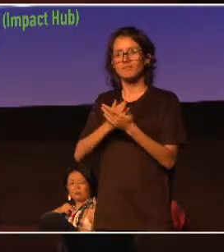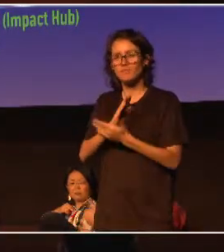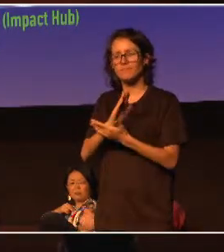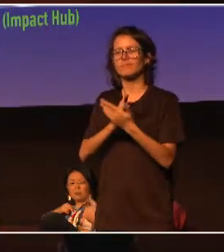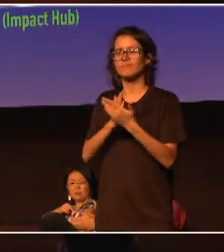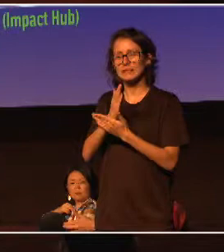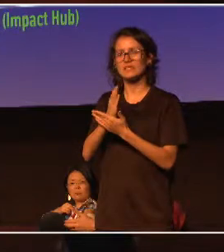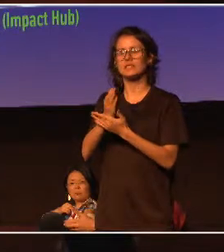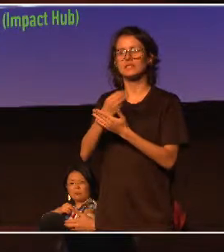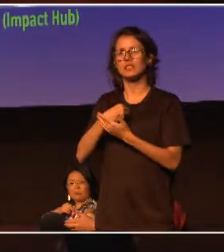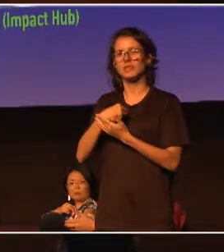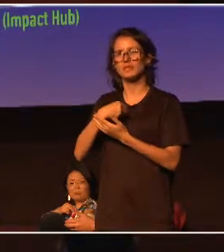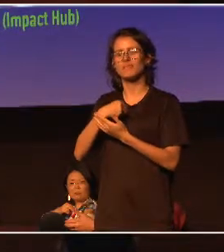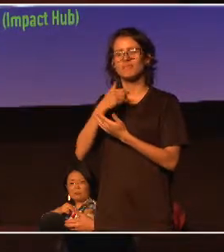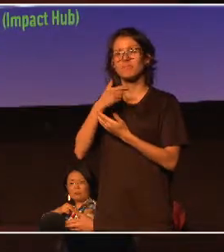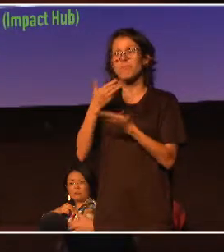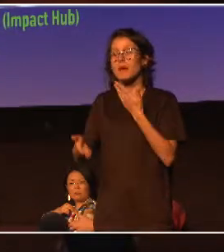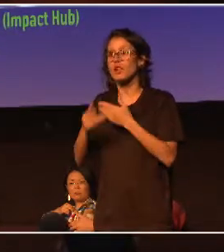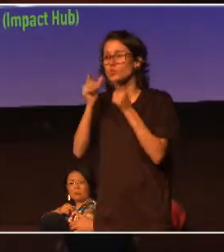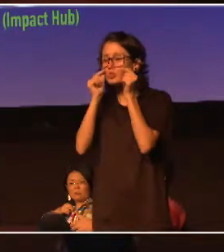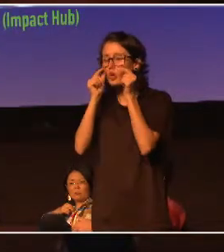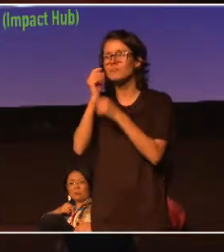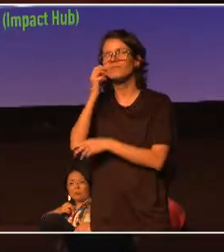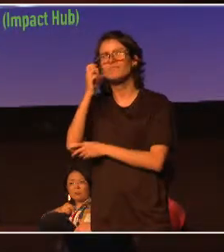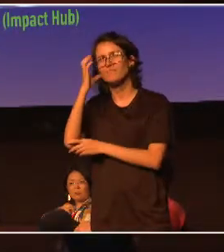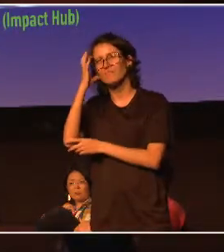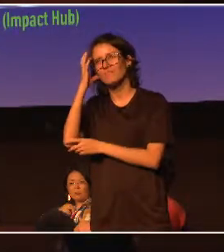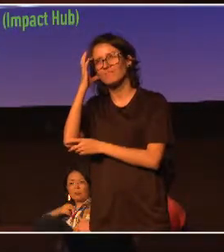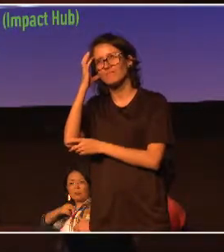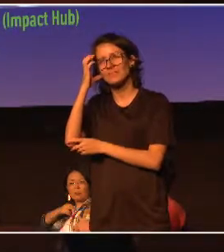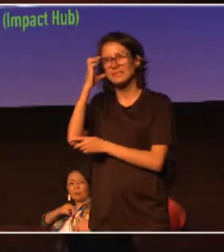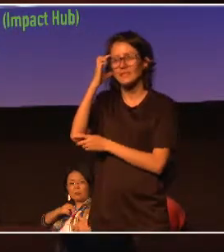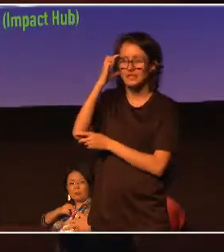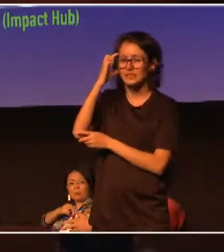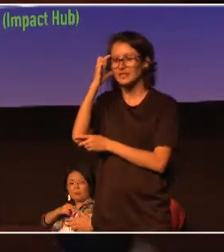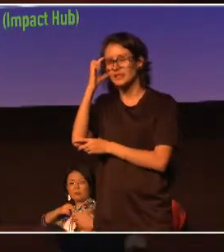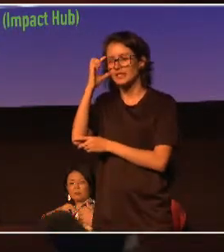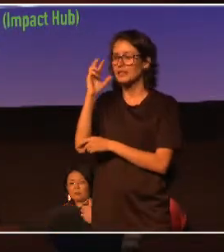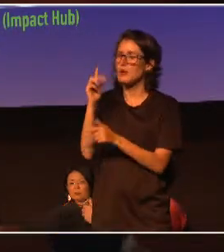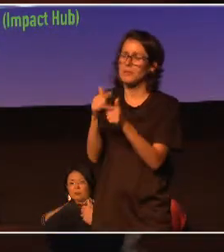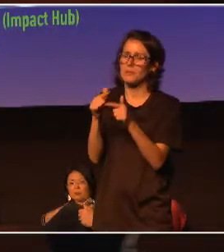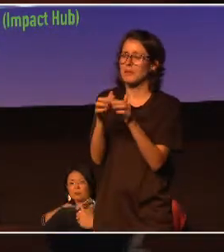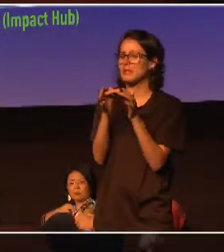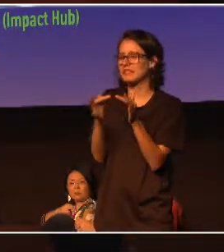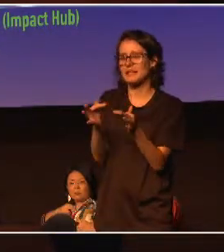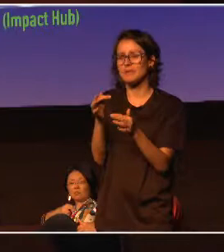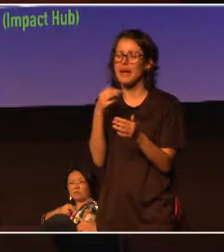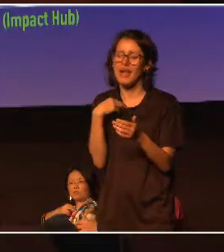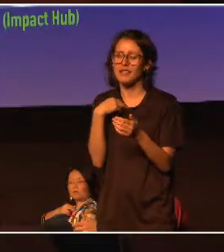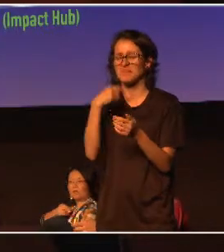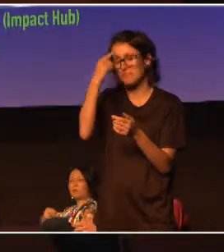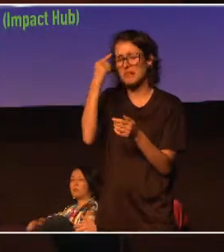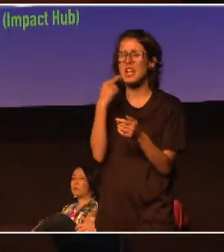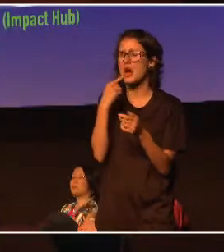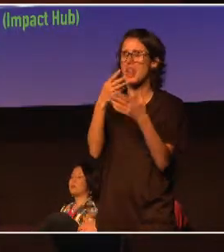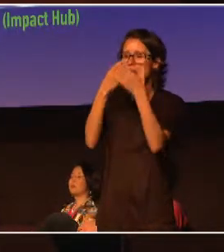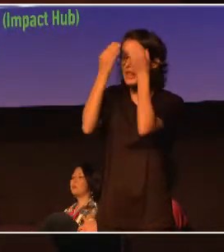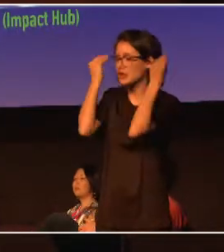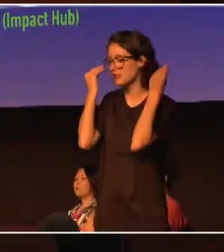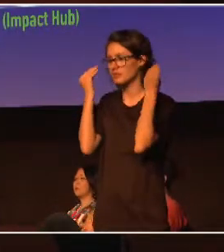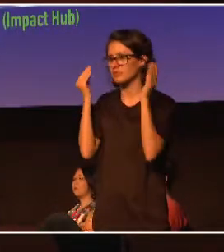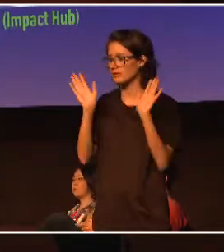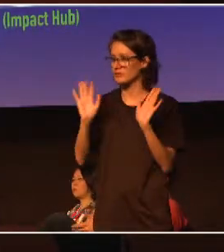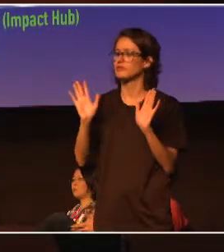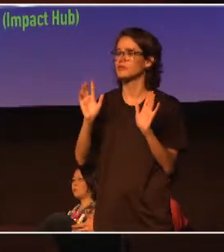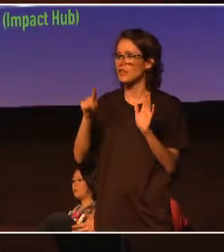ficar muito tempo sem dormir, né? Não pode ser um probleminha que você vê ali, se sensibiliza e passa meia hora, está tudo bem. Eu